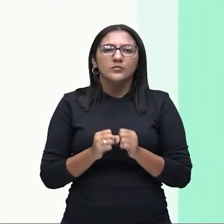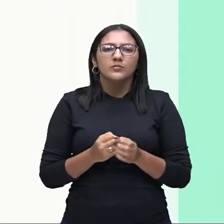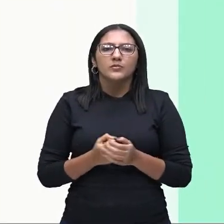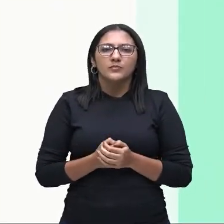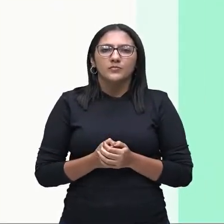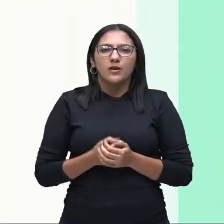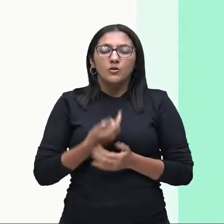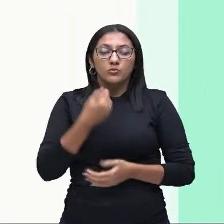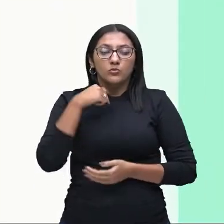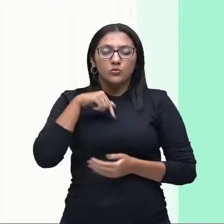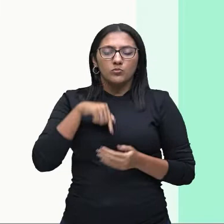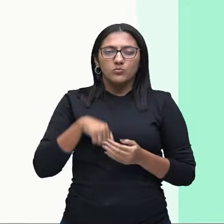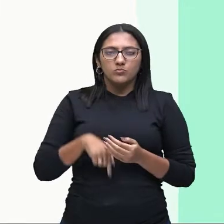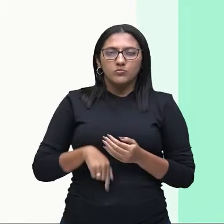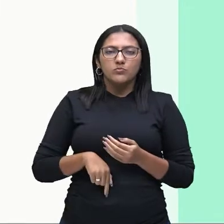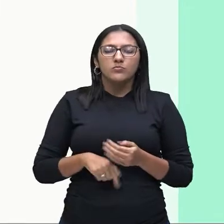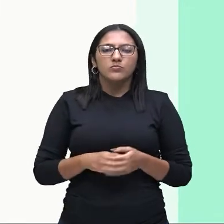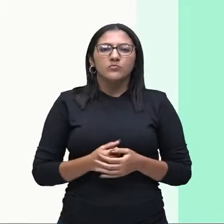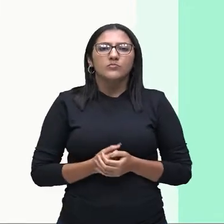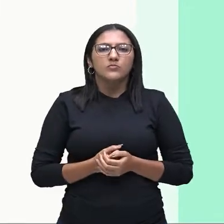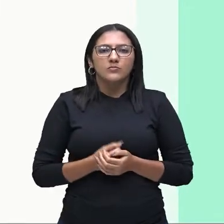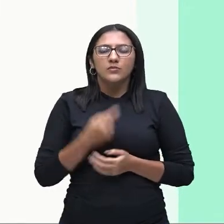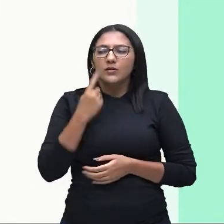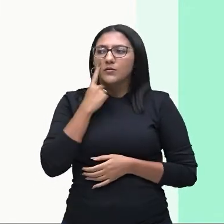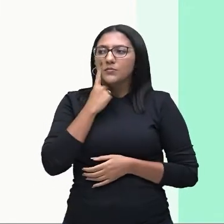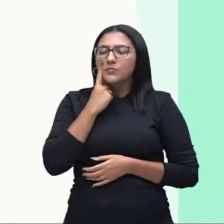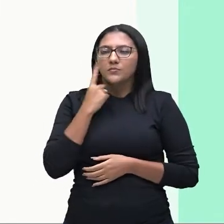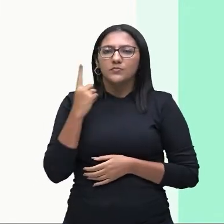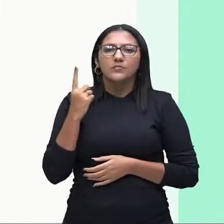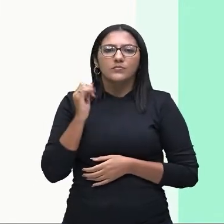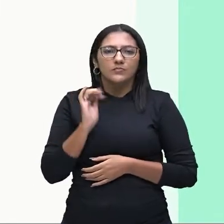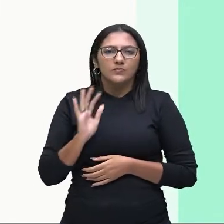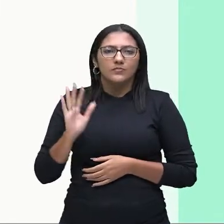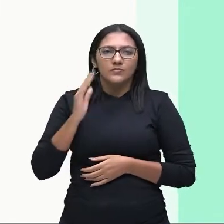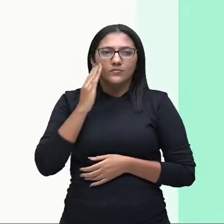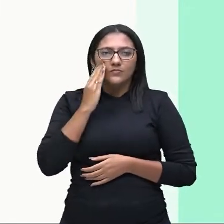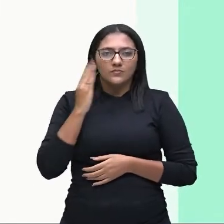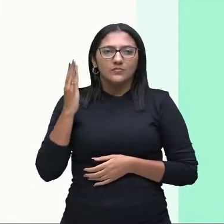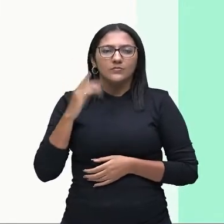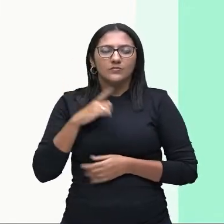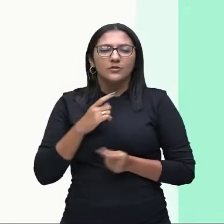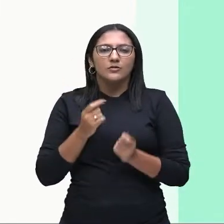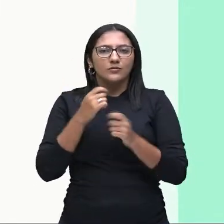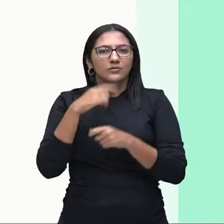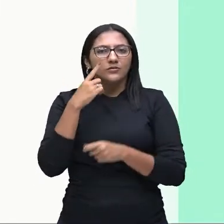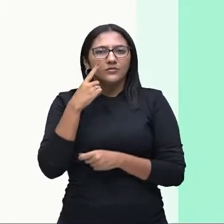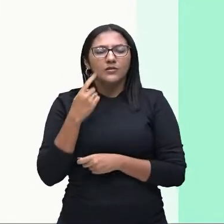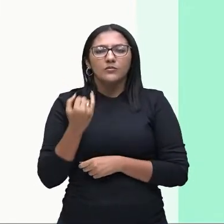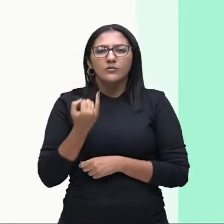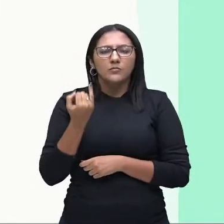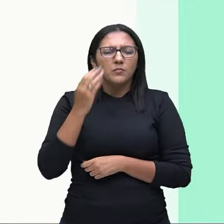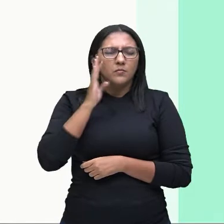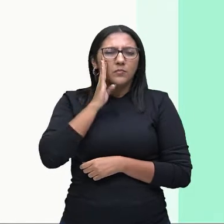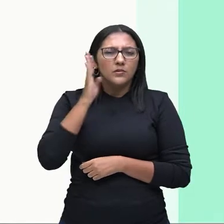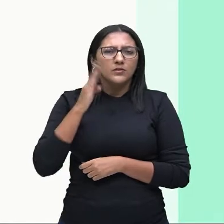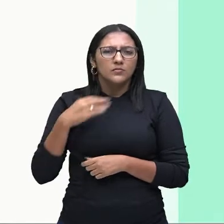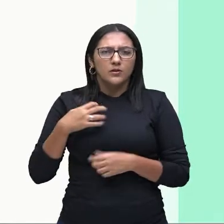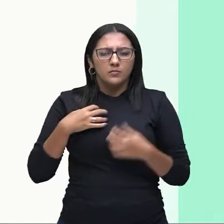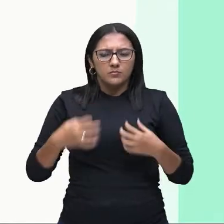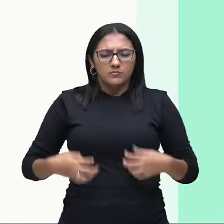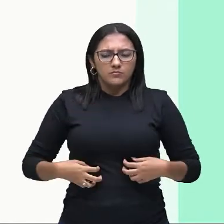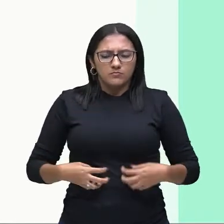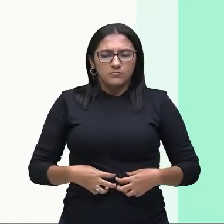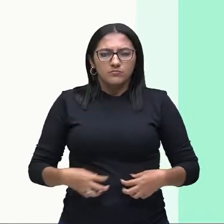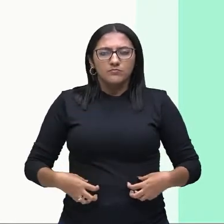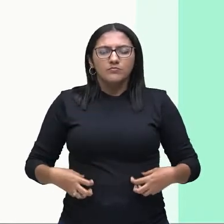sistema digestório, né? Então, como vocês podem observar, nós temos aqui, ó, os principais órgãos que compõem o nosso sistema